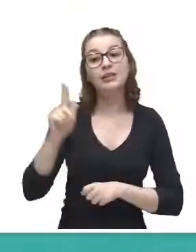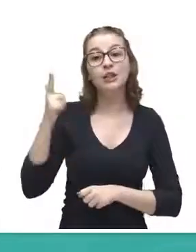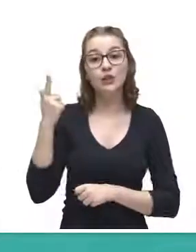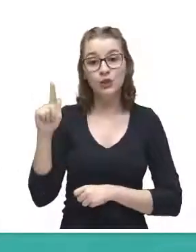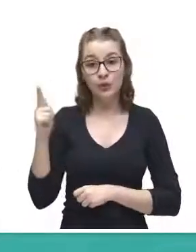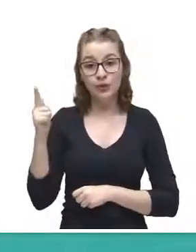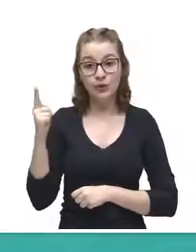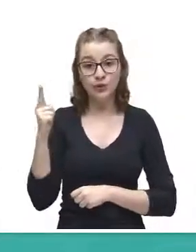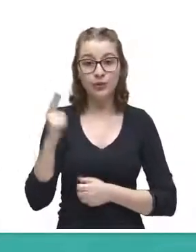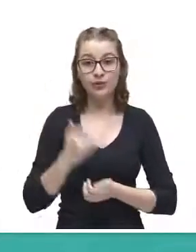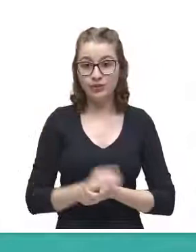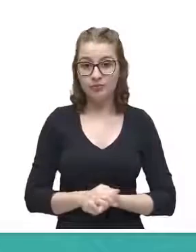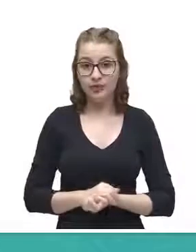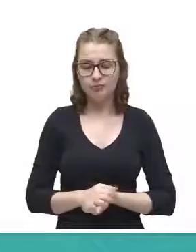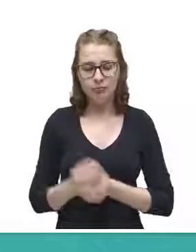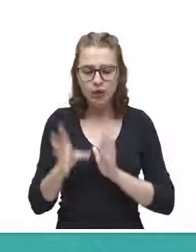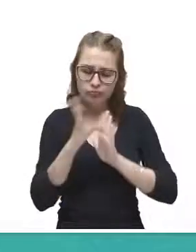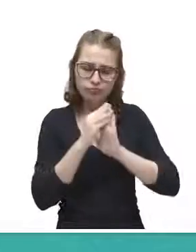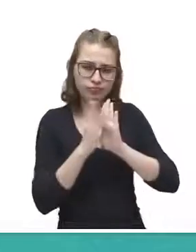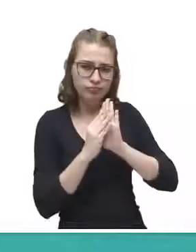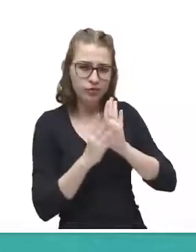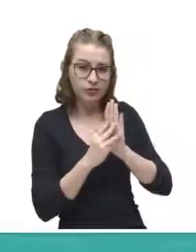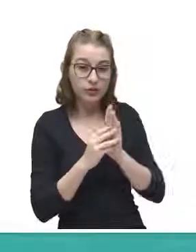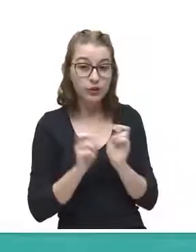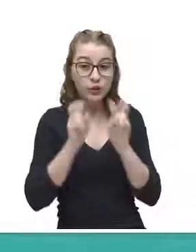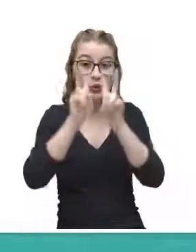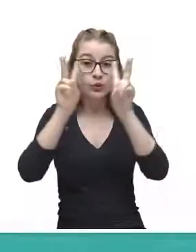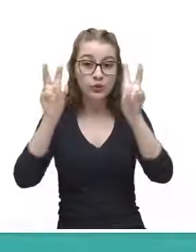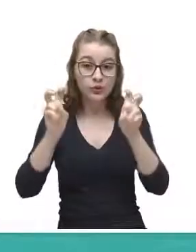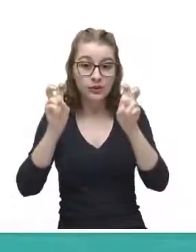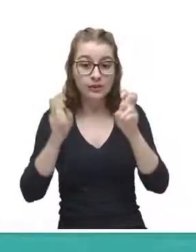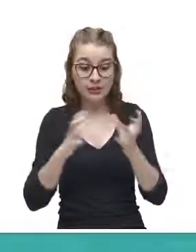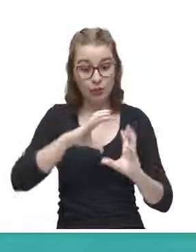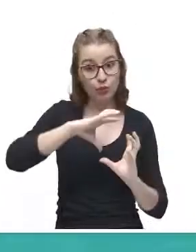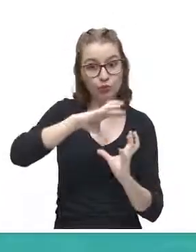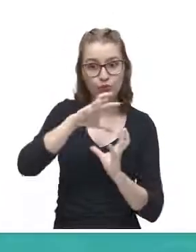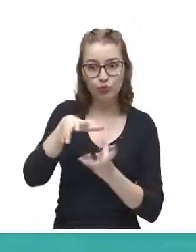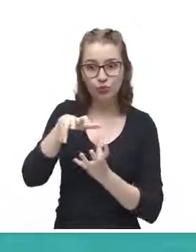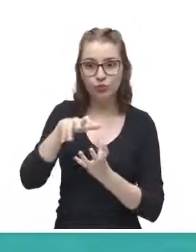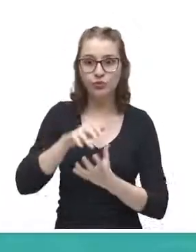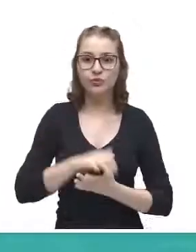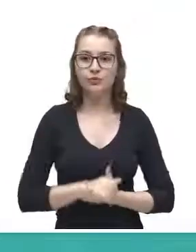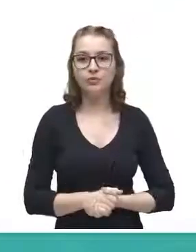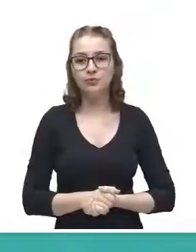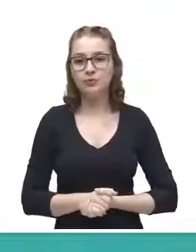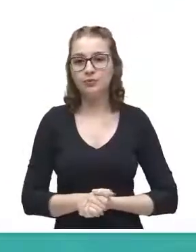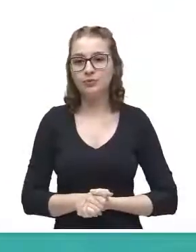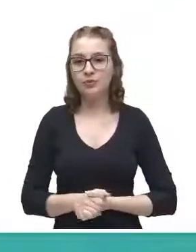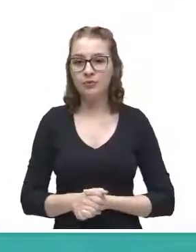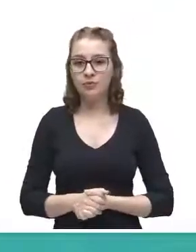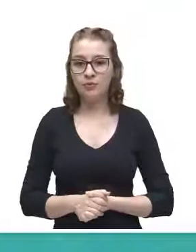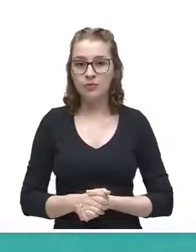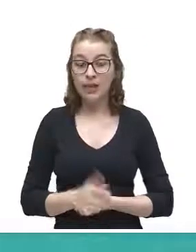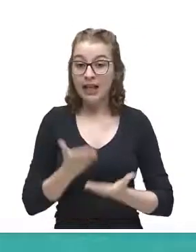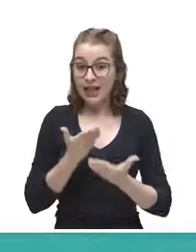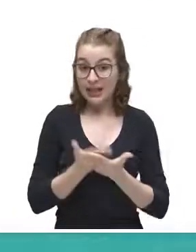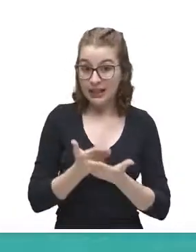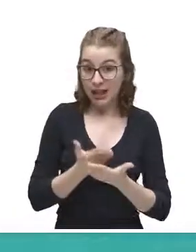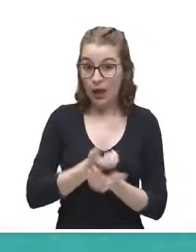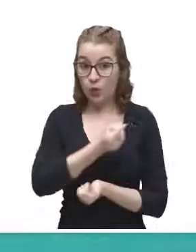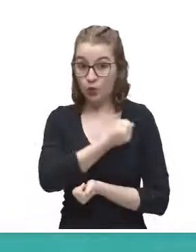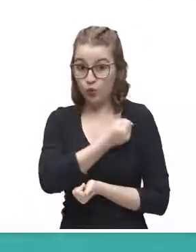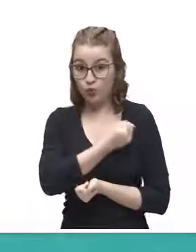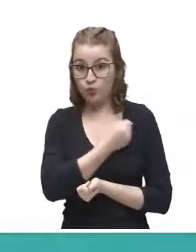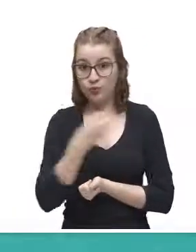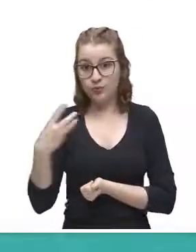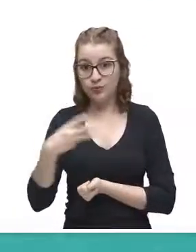verificar assuntos que estarão relacionados ao nosso planeta Terra. Então, olha só, na nossa aula 33,